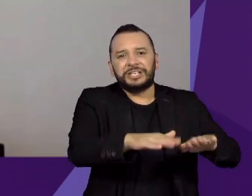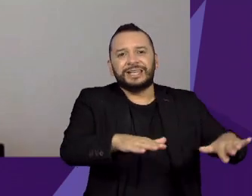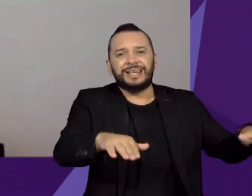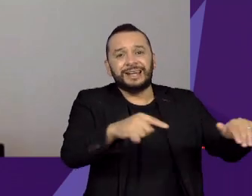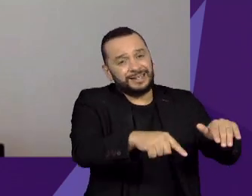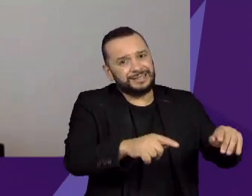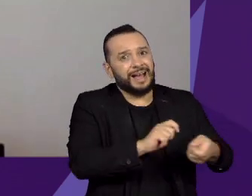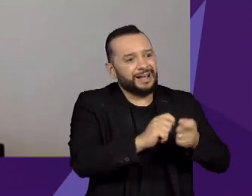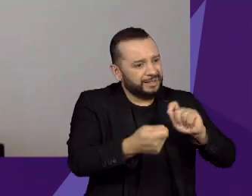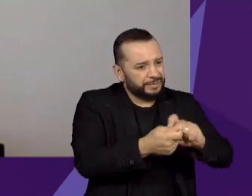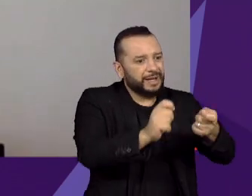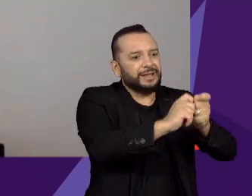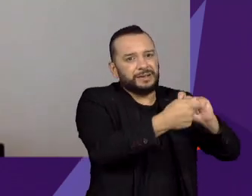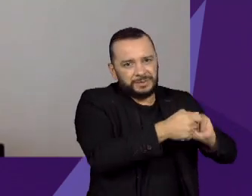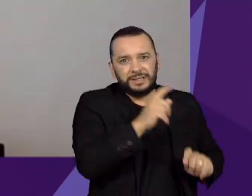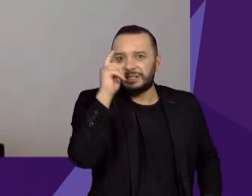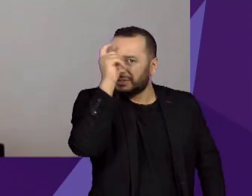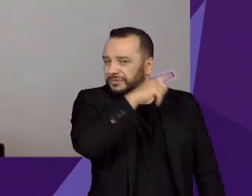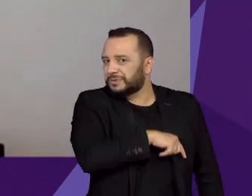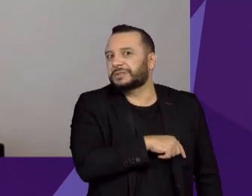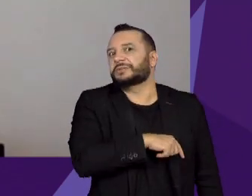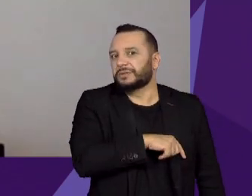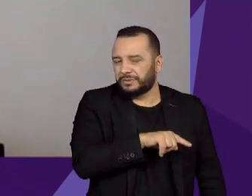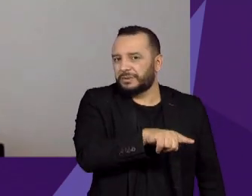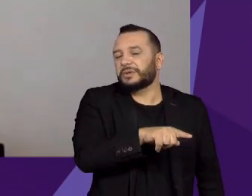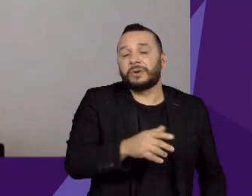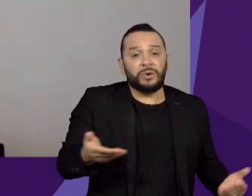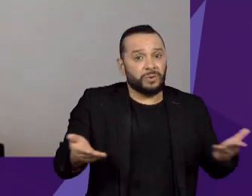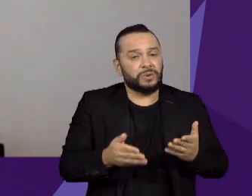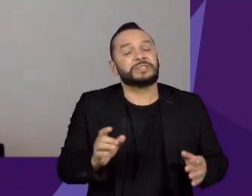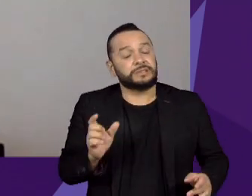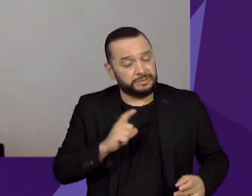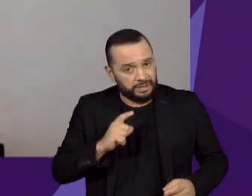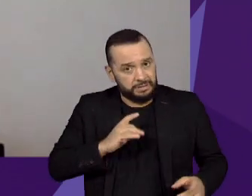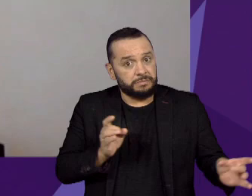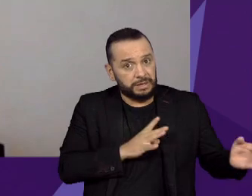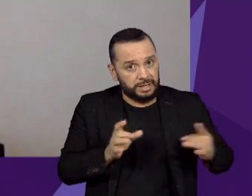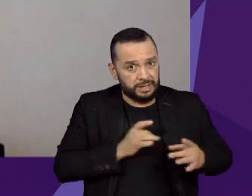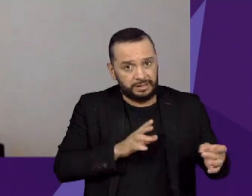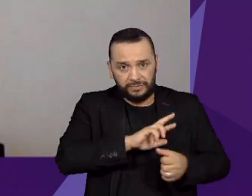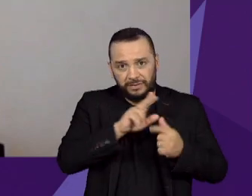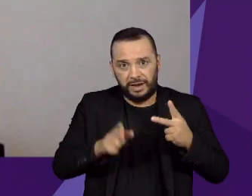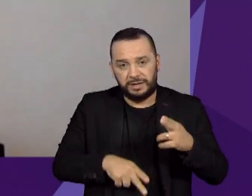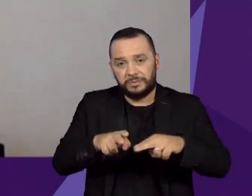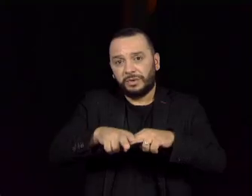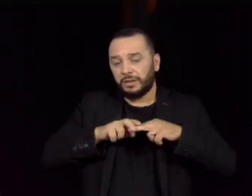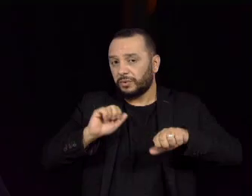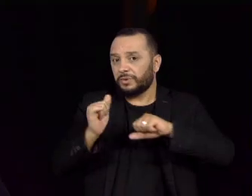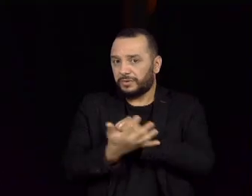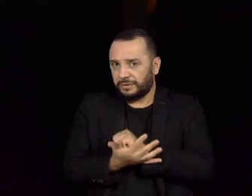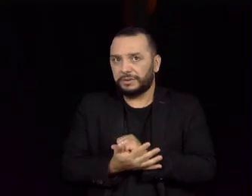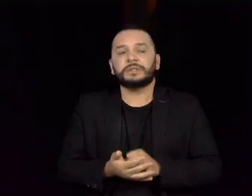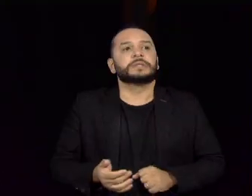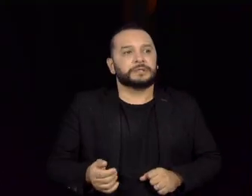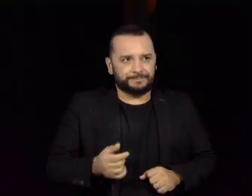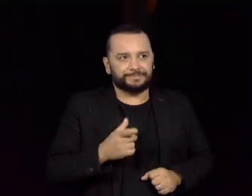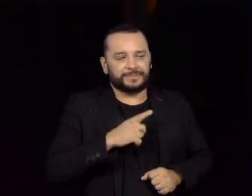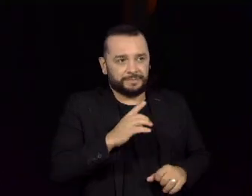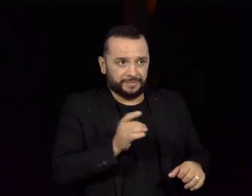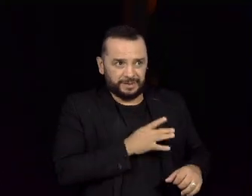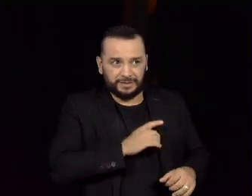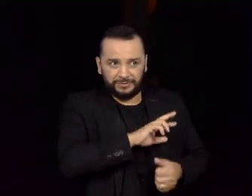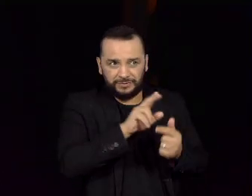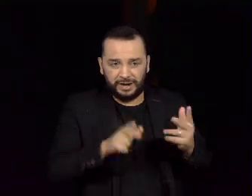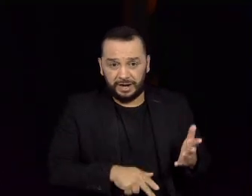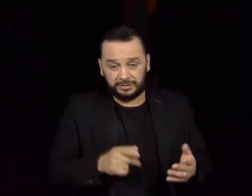no Brasil. Então, hoje são esses os temores que a gente tem em relação a esse vírus. E não são poucos. Olha, no